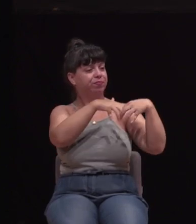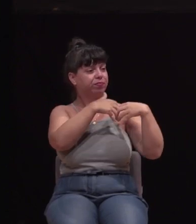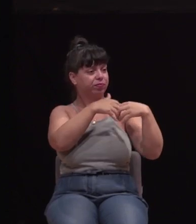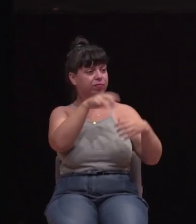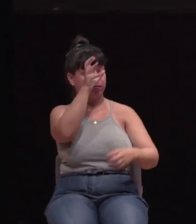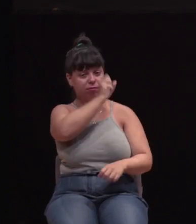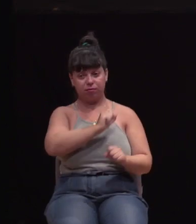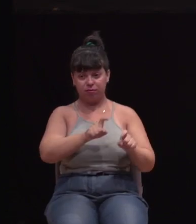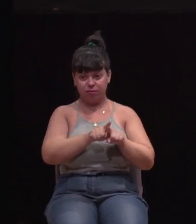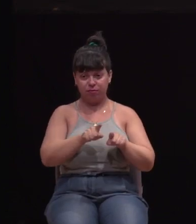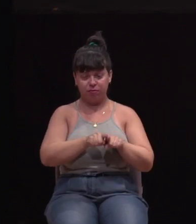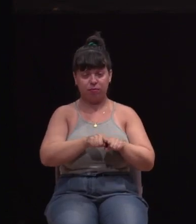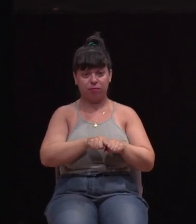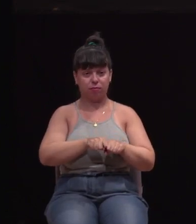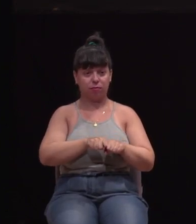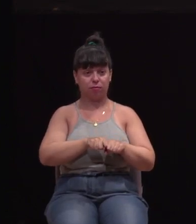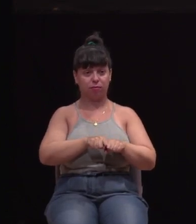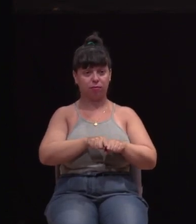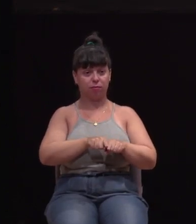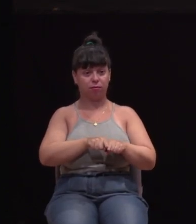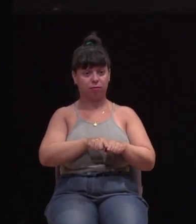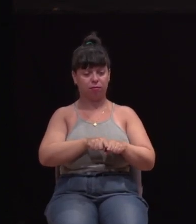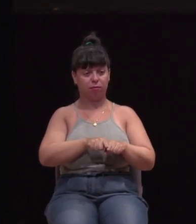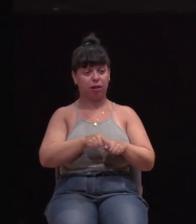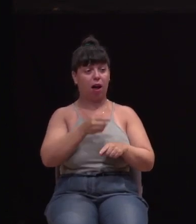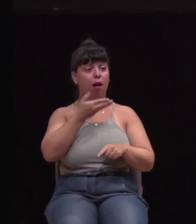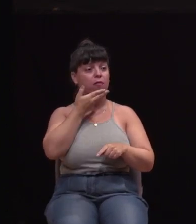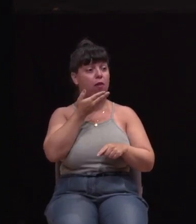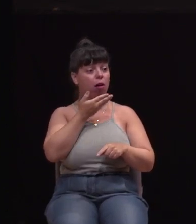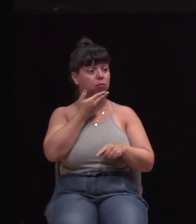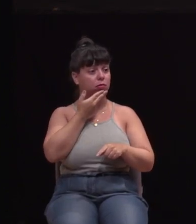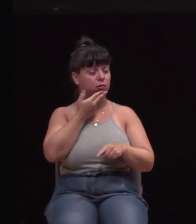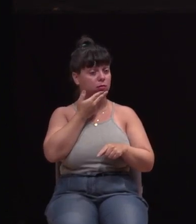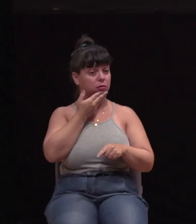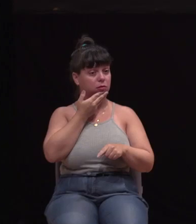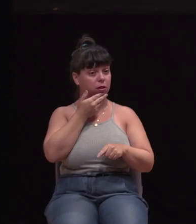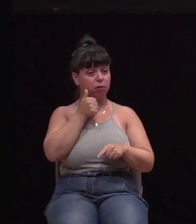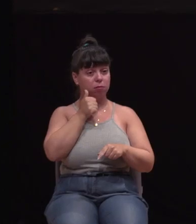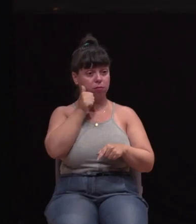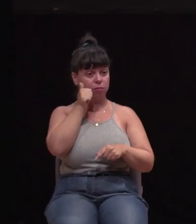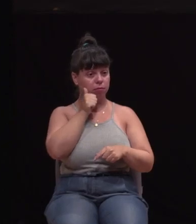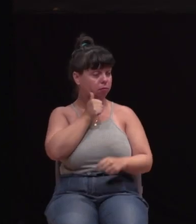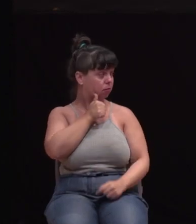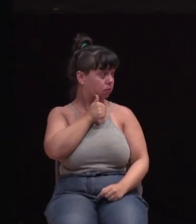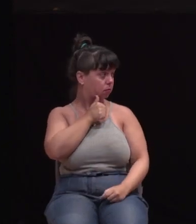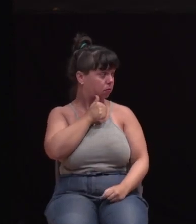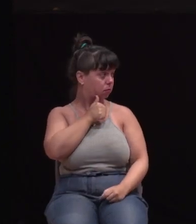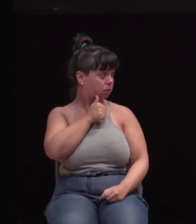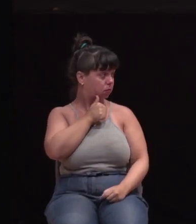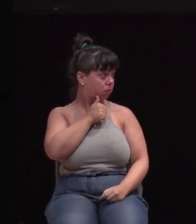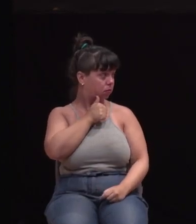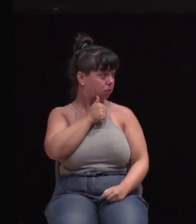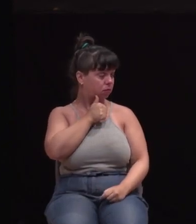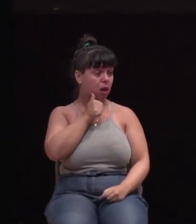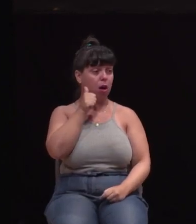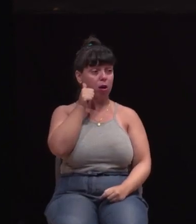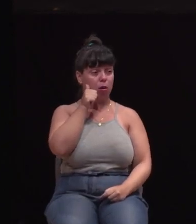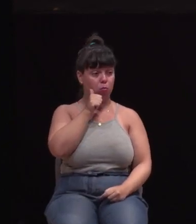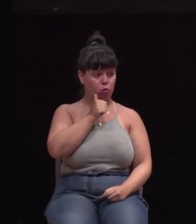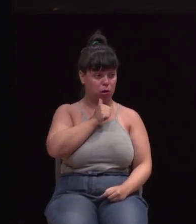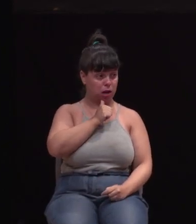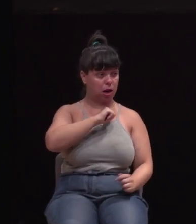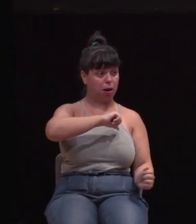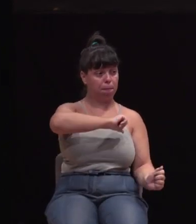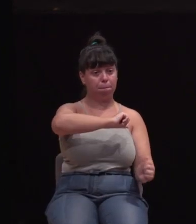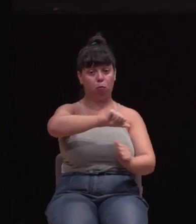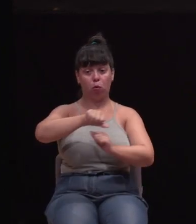aprender também. Que é muito mais fácil a passabilidade da mulher que faz a transição para o homem do